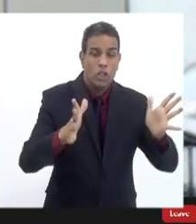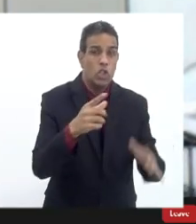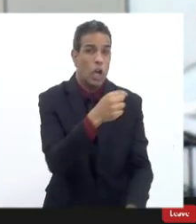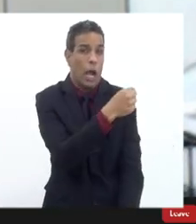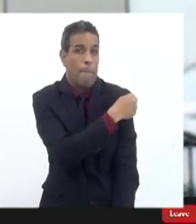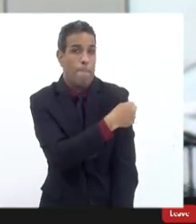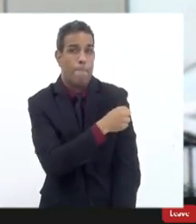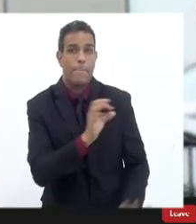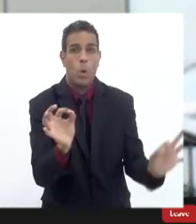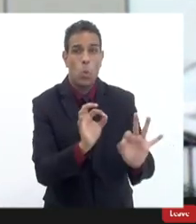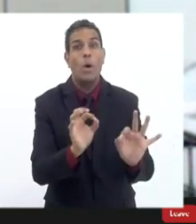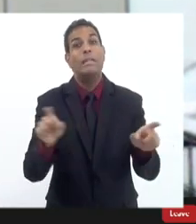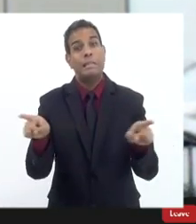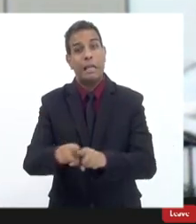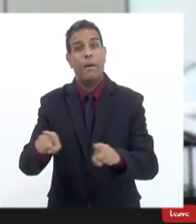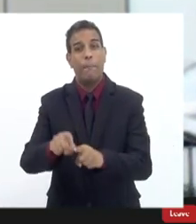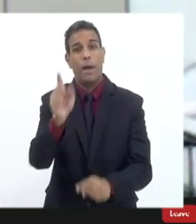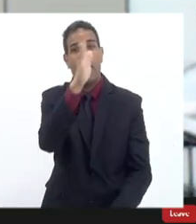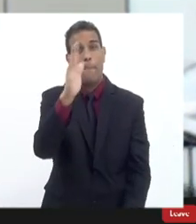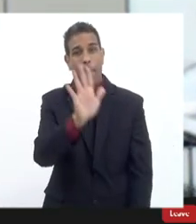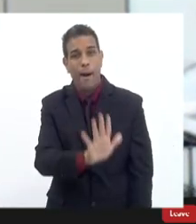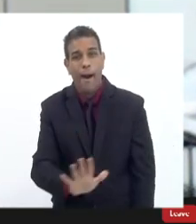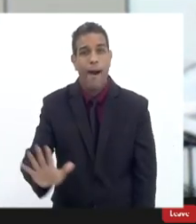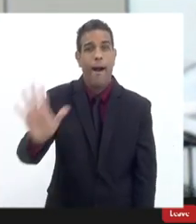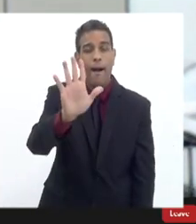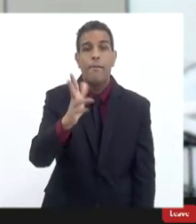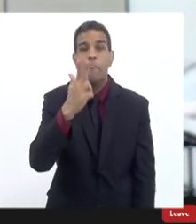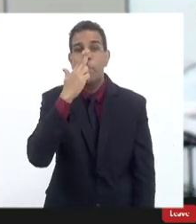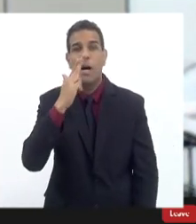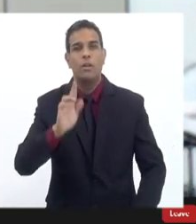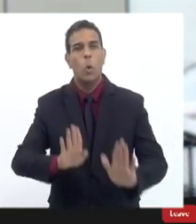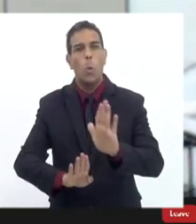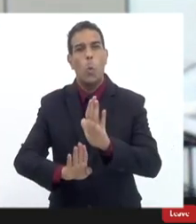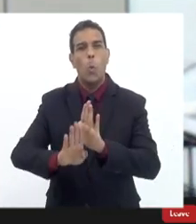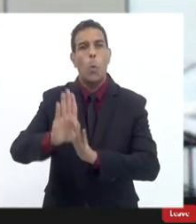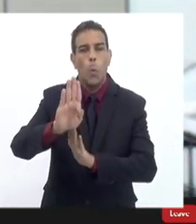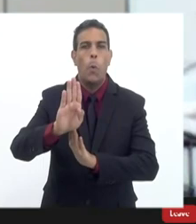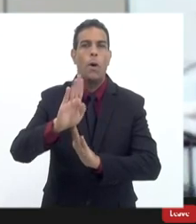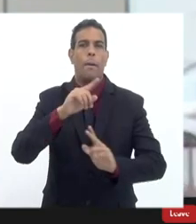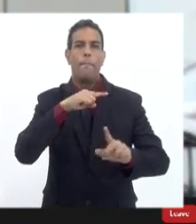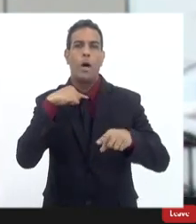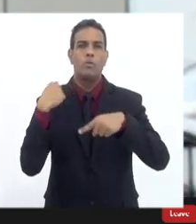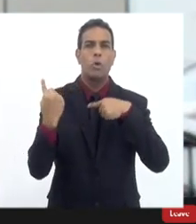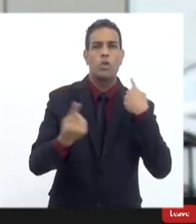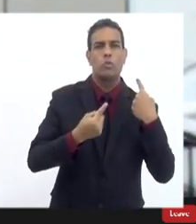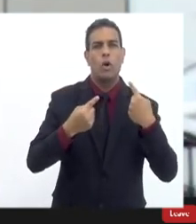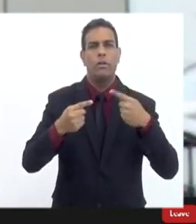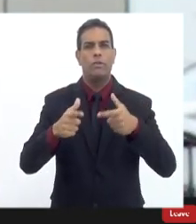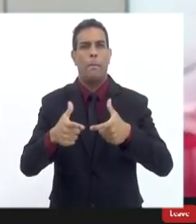ainda tem no Brasil uma média de mortes ao redor de 700 pessoas.